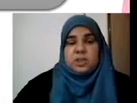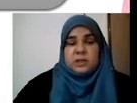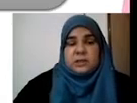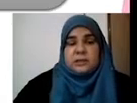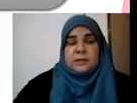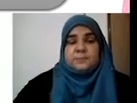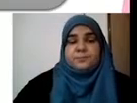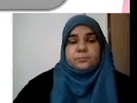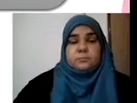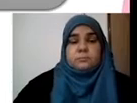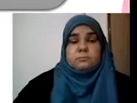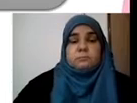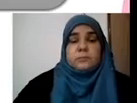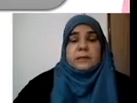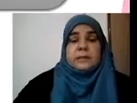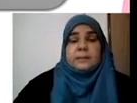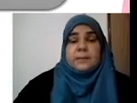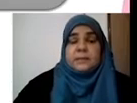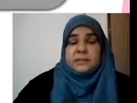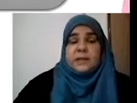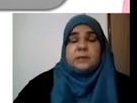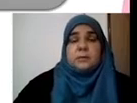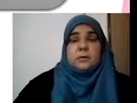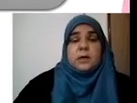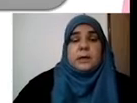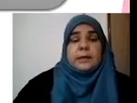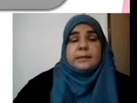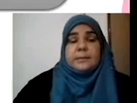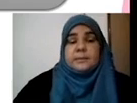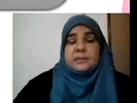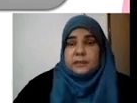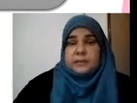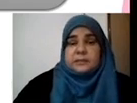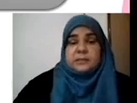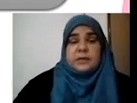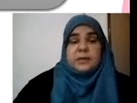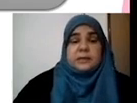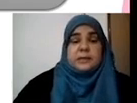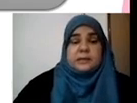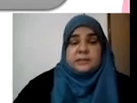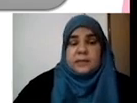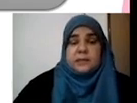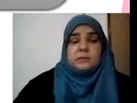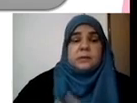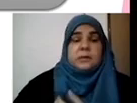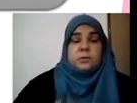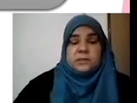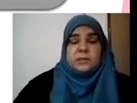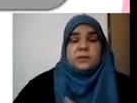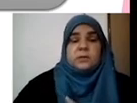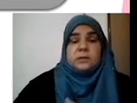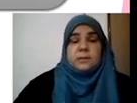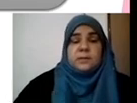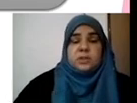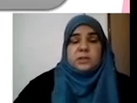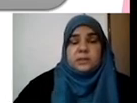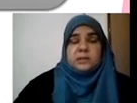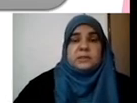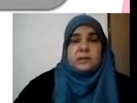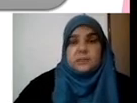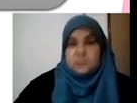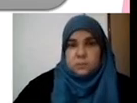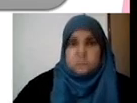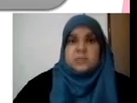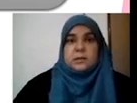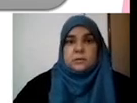tem mediana, ele tem baricentro, ele tem bissetriz, ele tem centro, ele tem ortocentro, ele tem